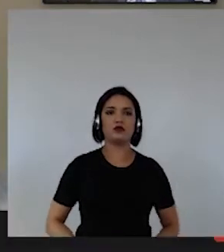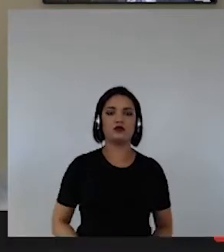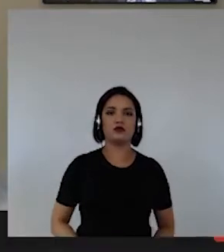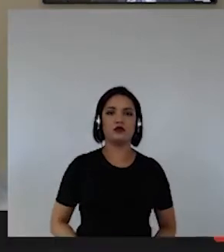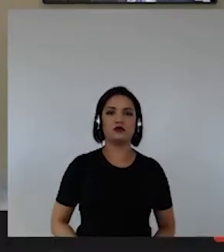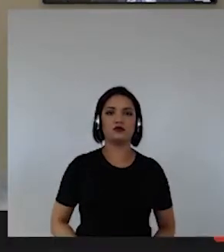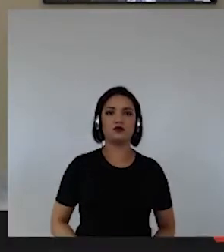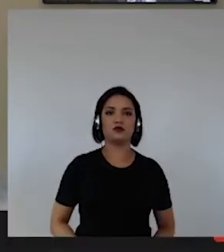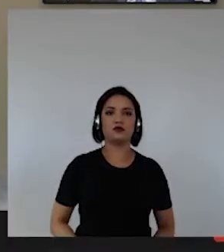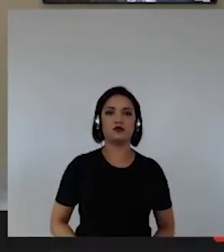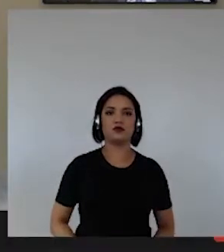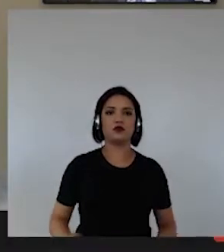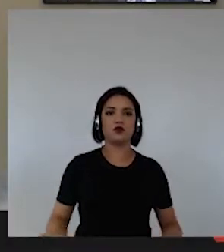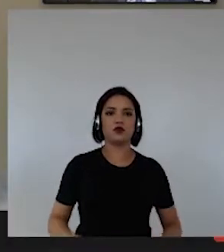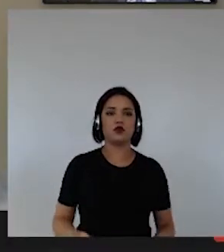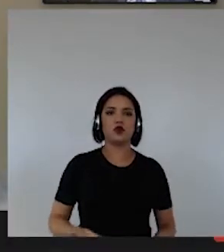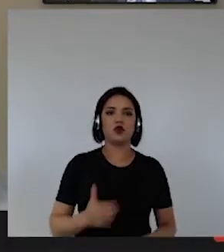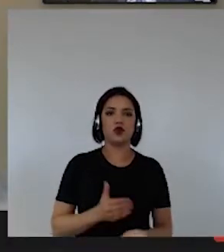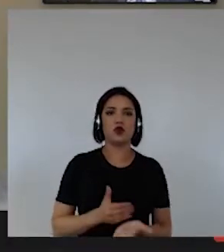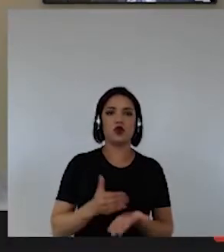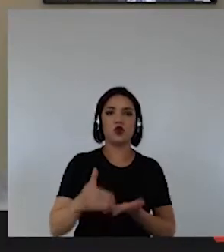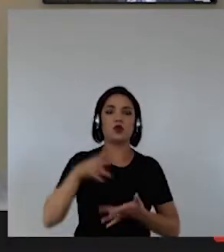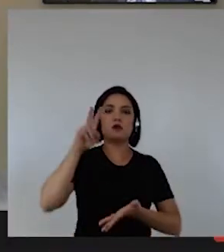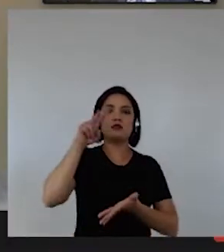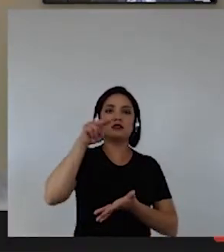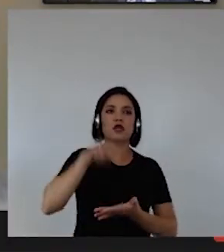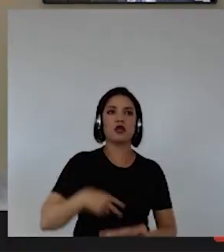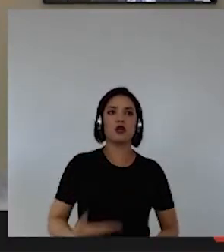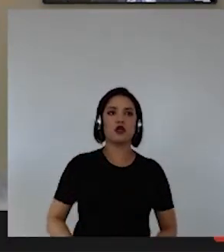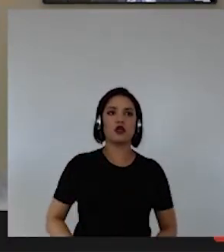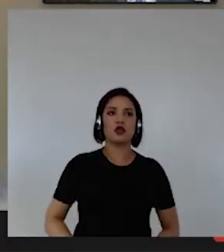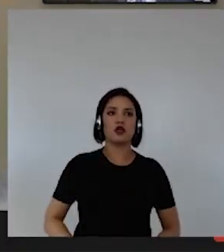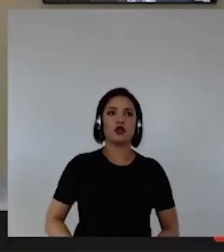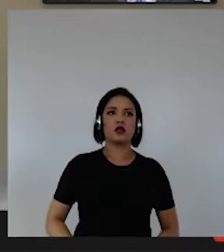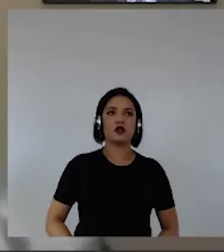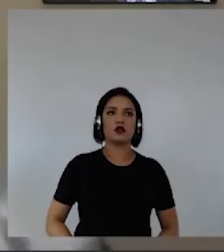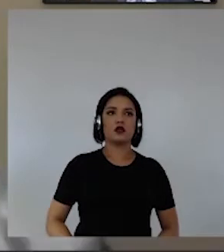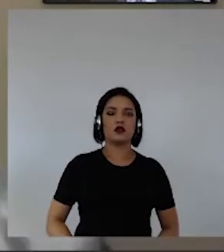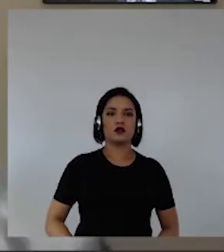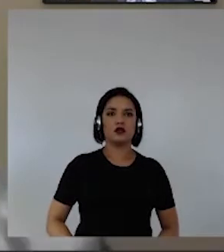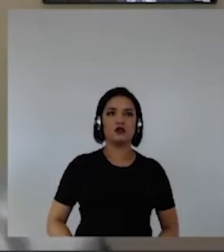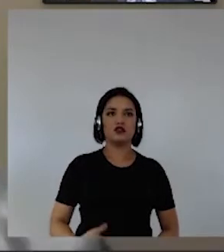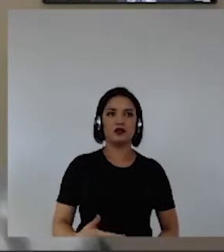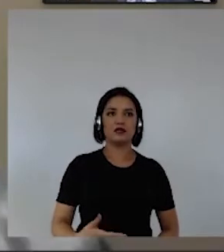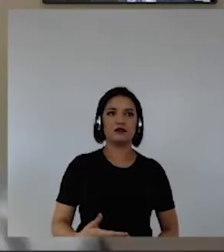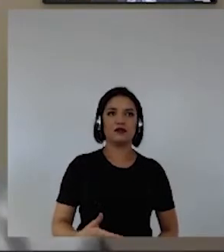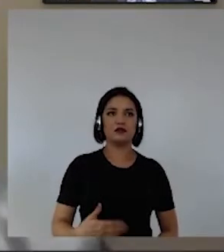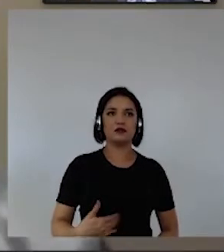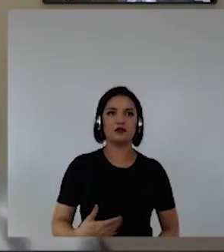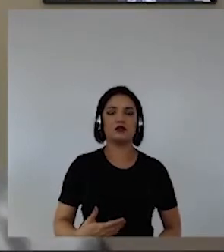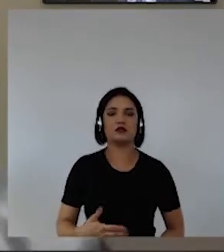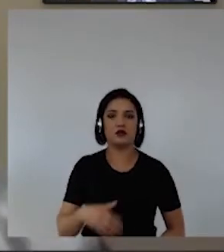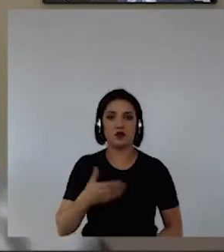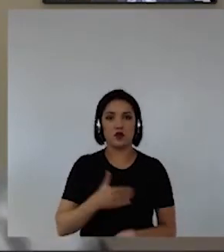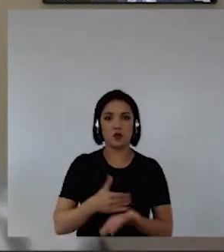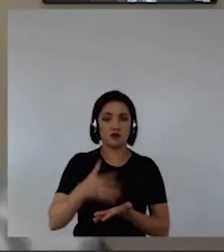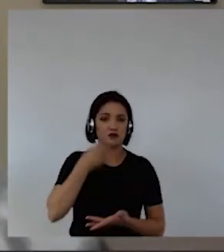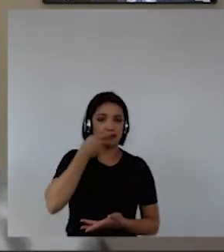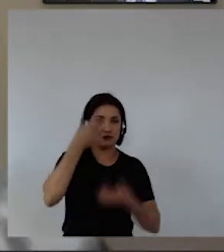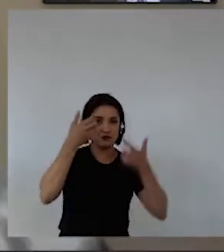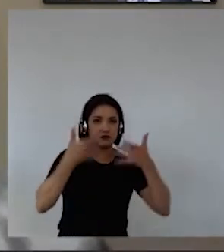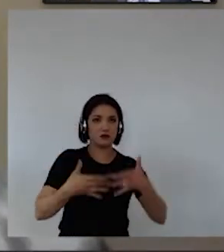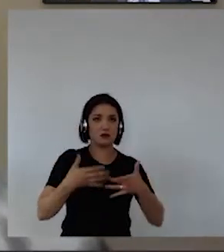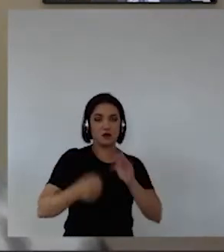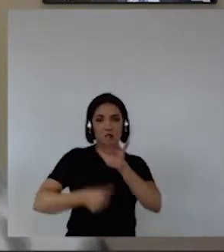Passo agora para a leitura do currículo do nosso primeiro palestrante, Dr. Joaquim de